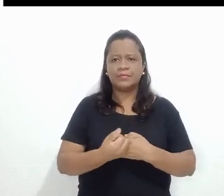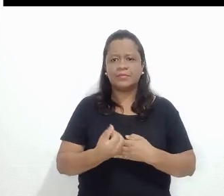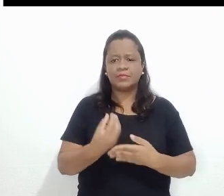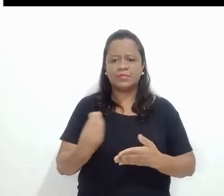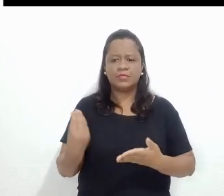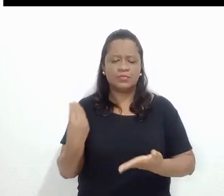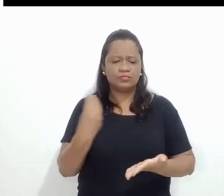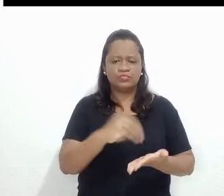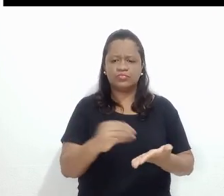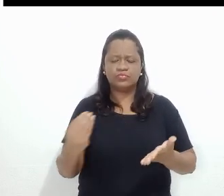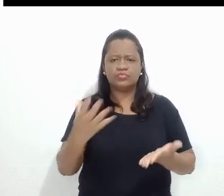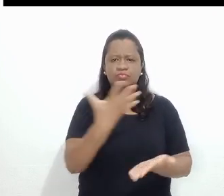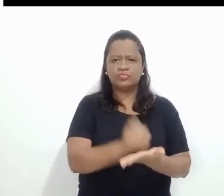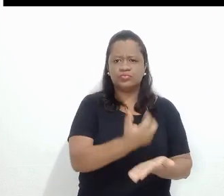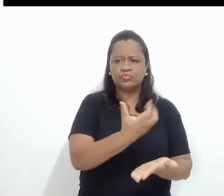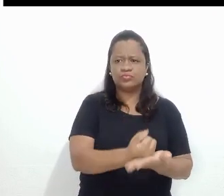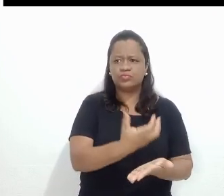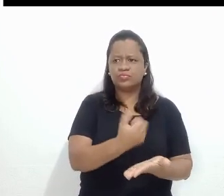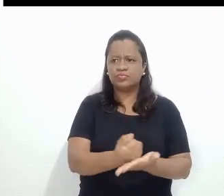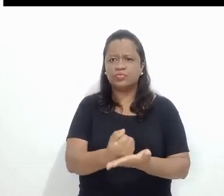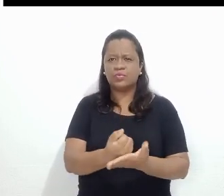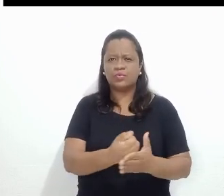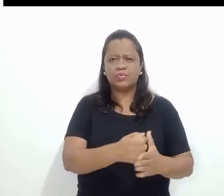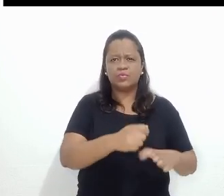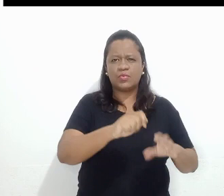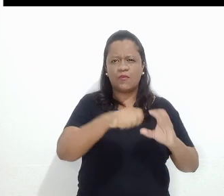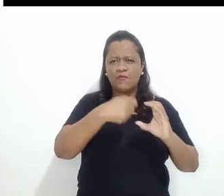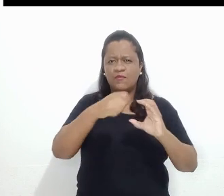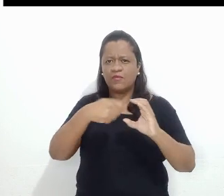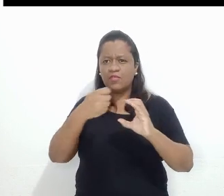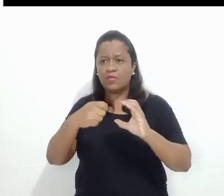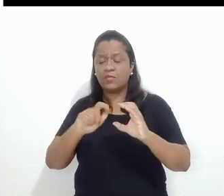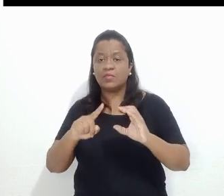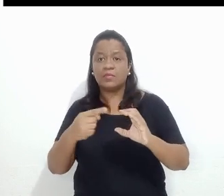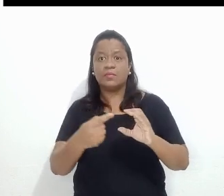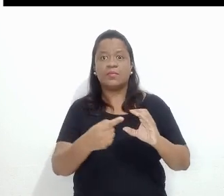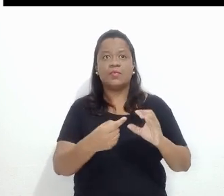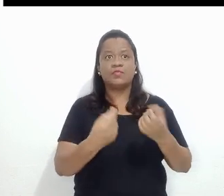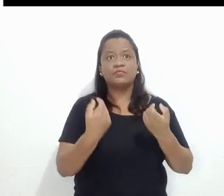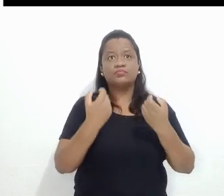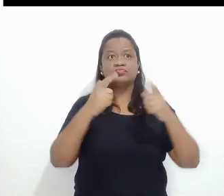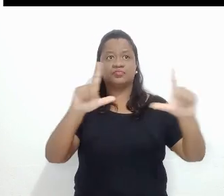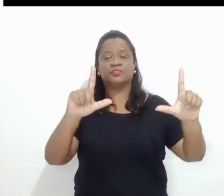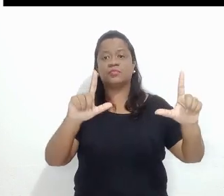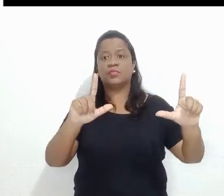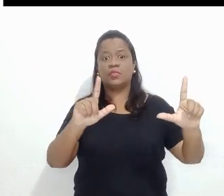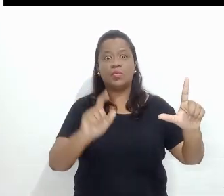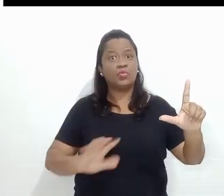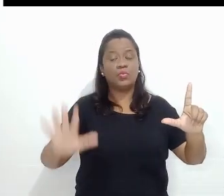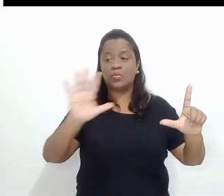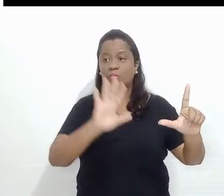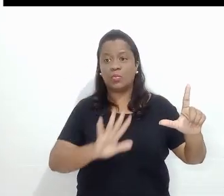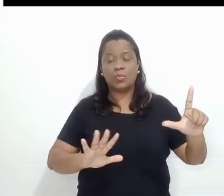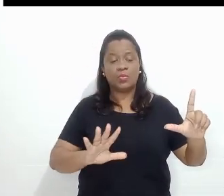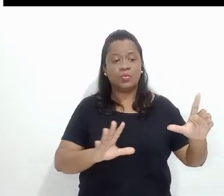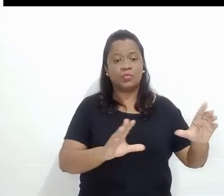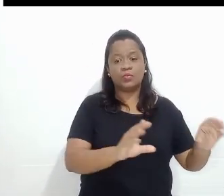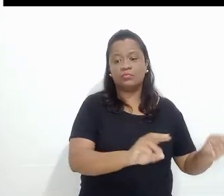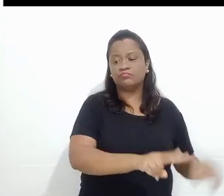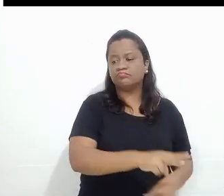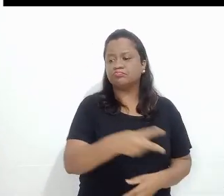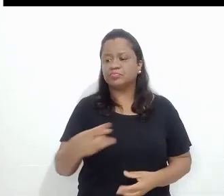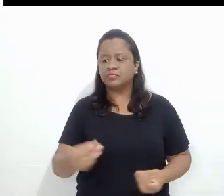filme, tá? Para poder passar tudo que foi filmado depois para o editor de imagens.